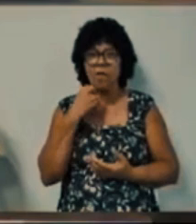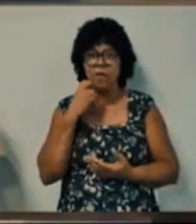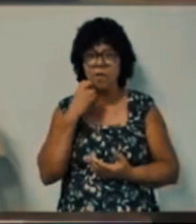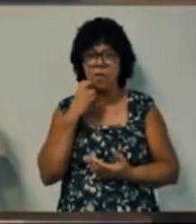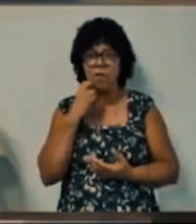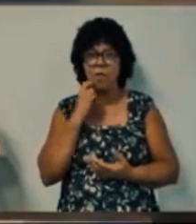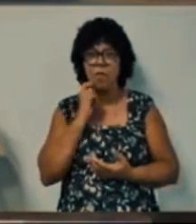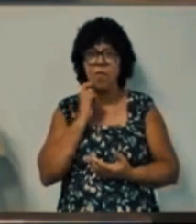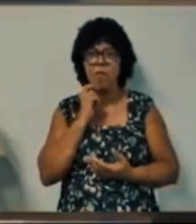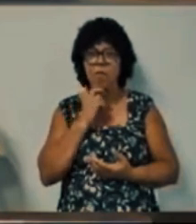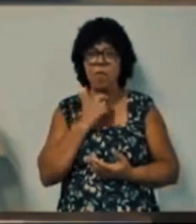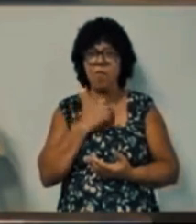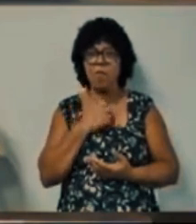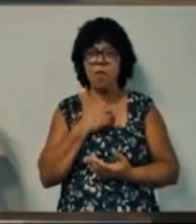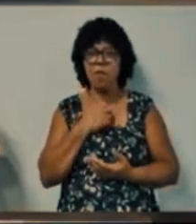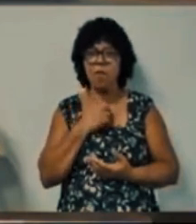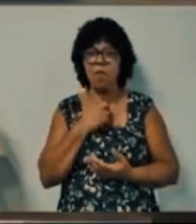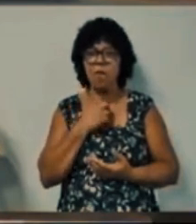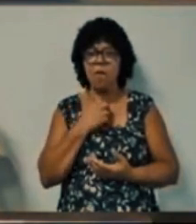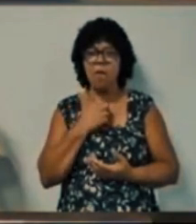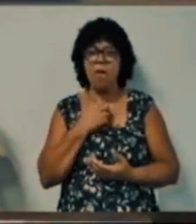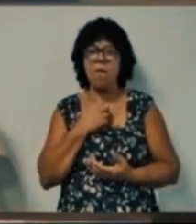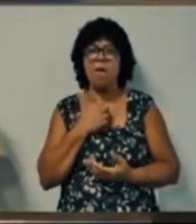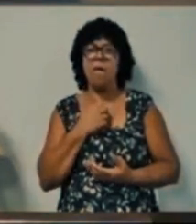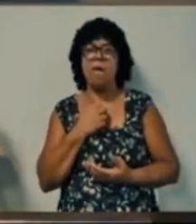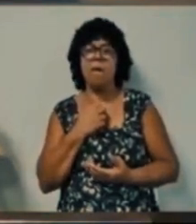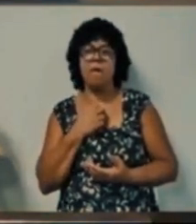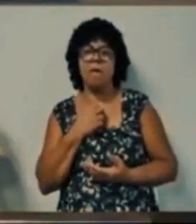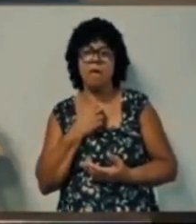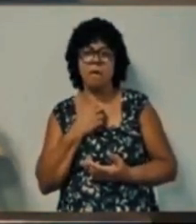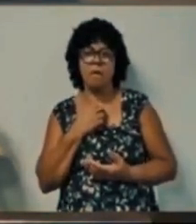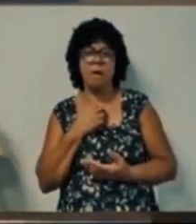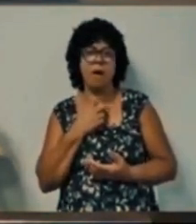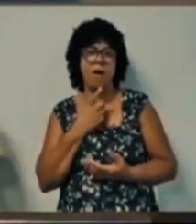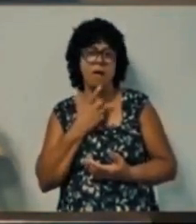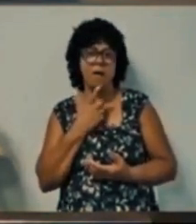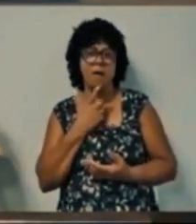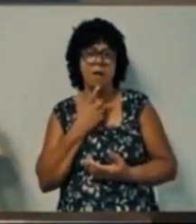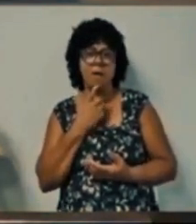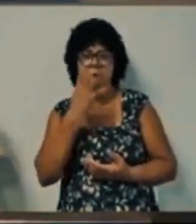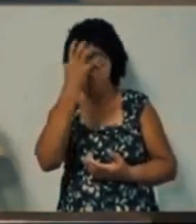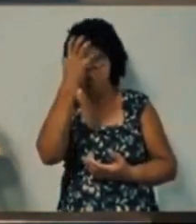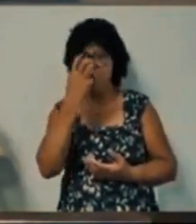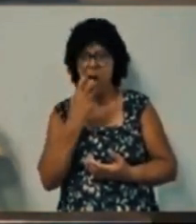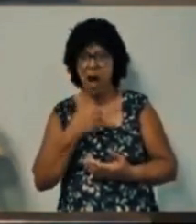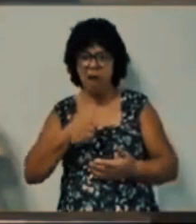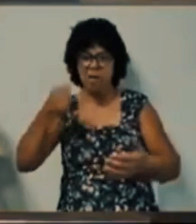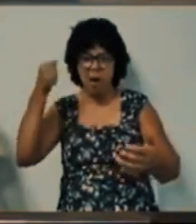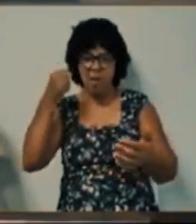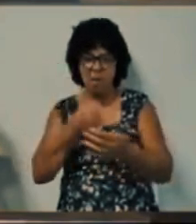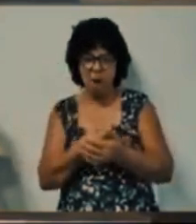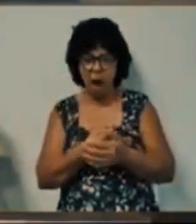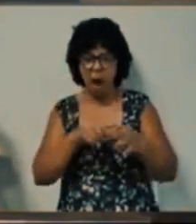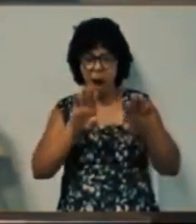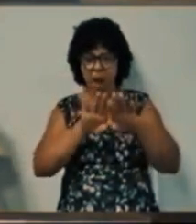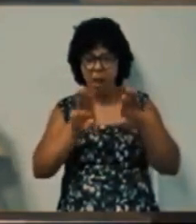mim, e ele disse: por quê? Por que não me explicaram? Estava aqui. Eu disse: